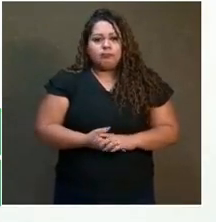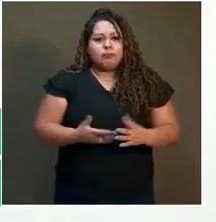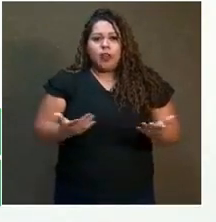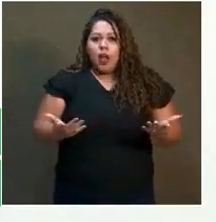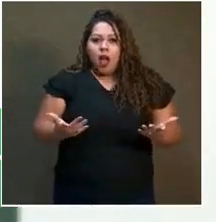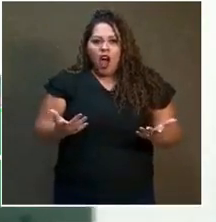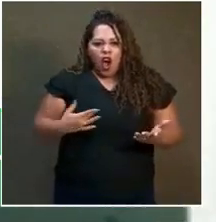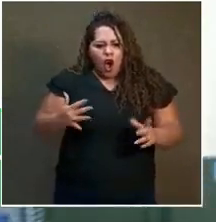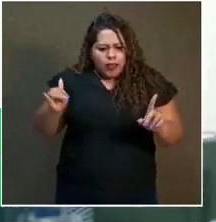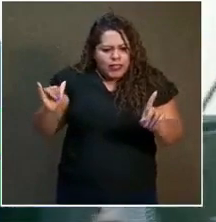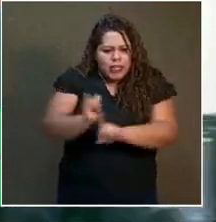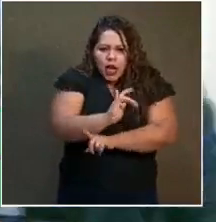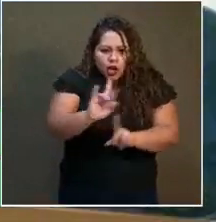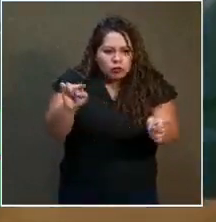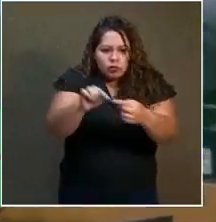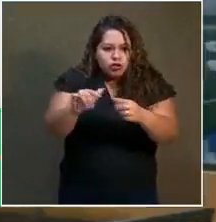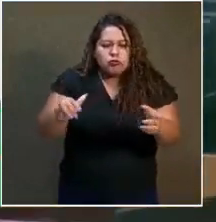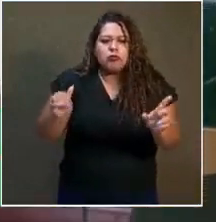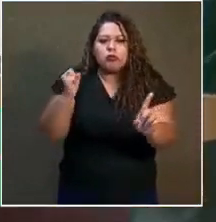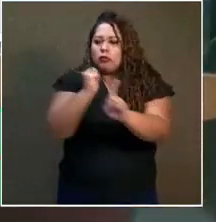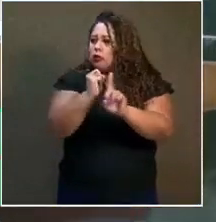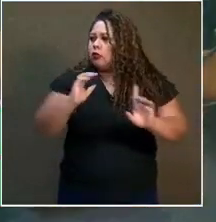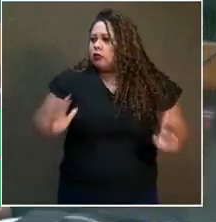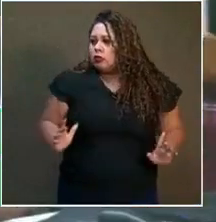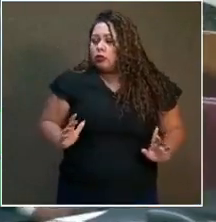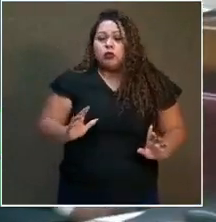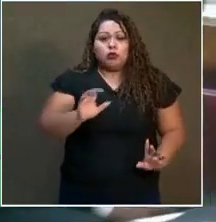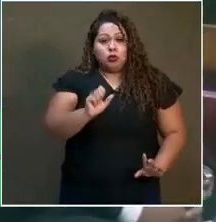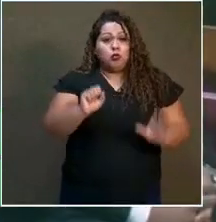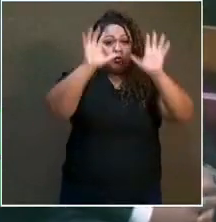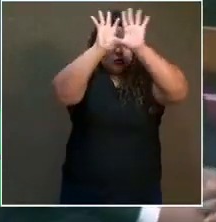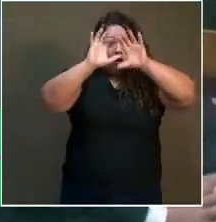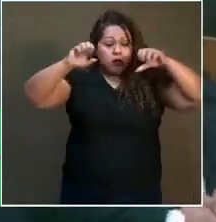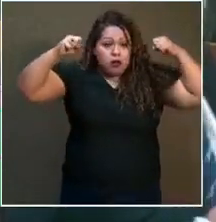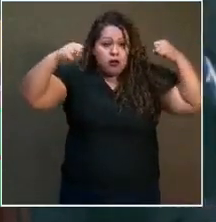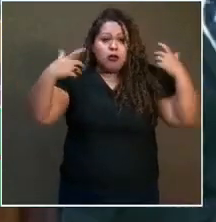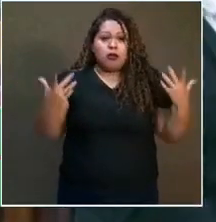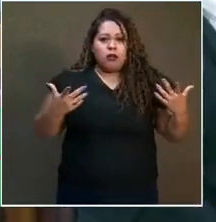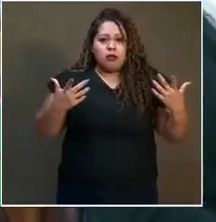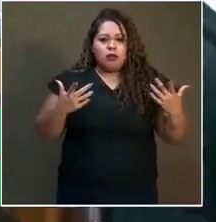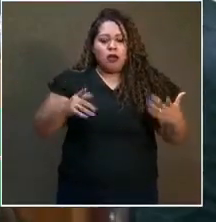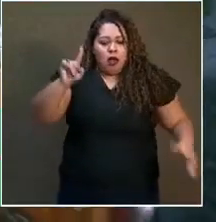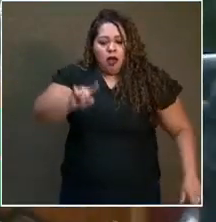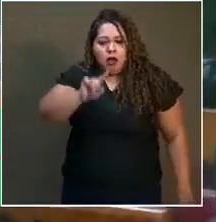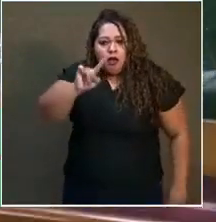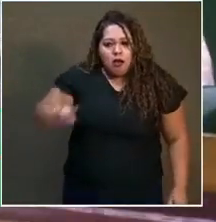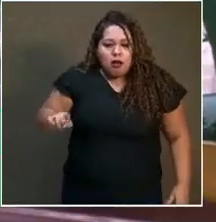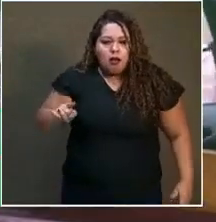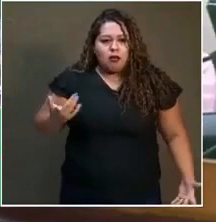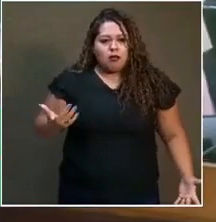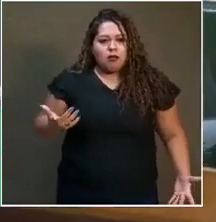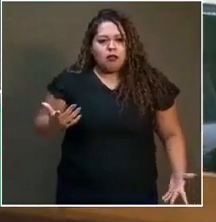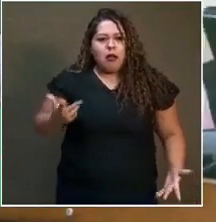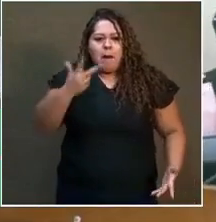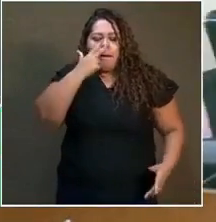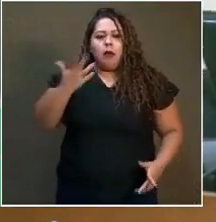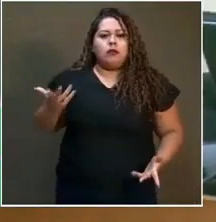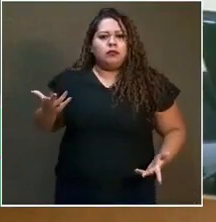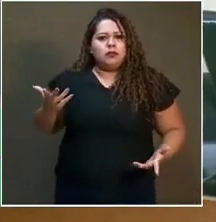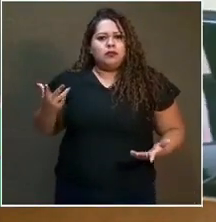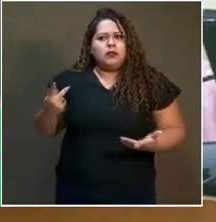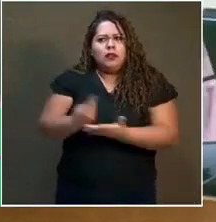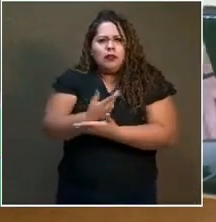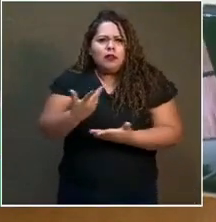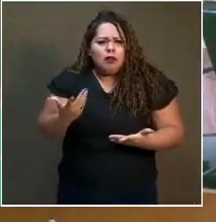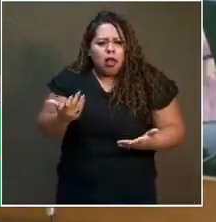matar. Eu fiz o registro da DPF 779 do STF, doutor, e causa nulidade, gerar constrangimento, quebra